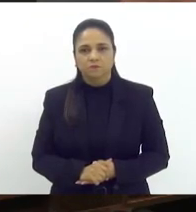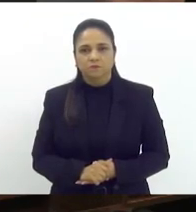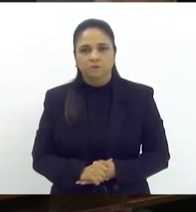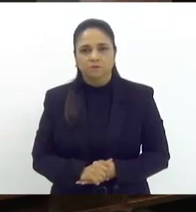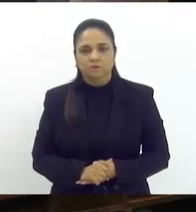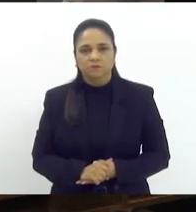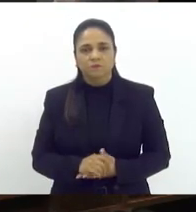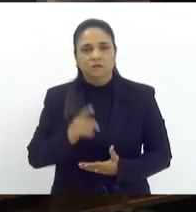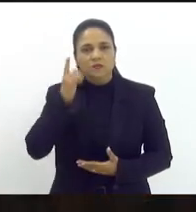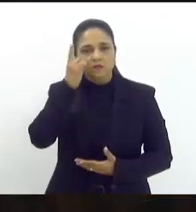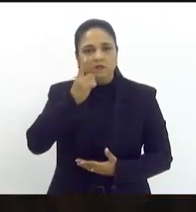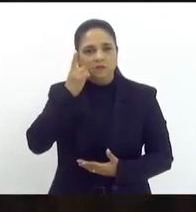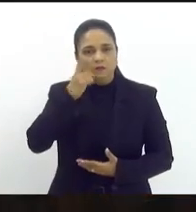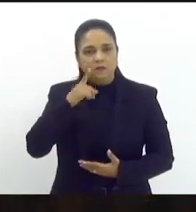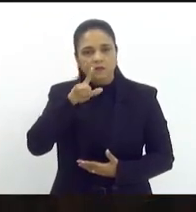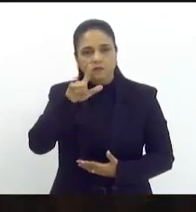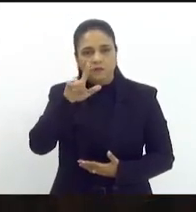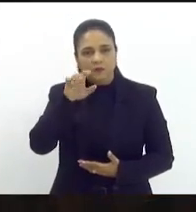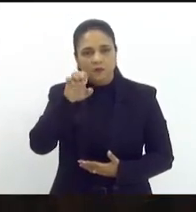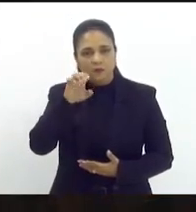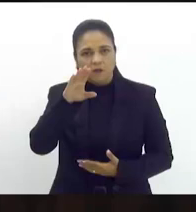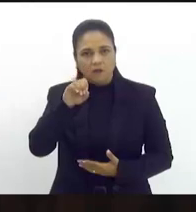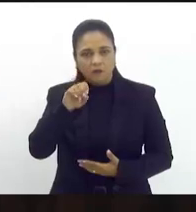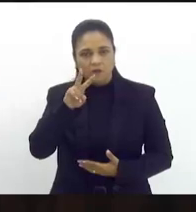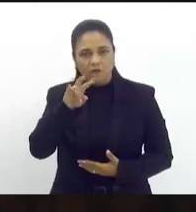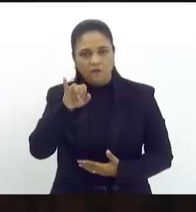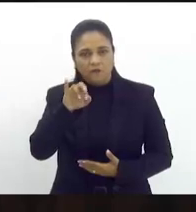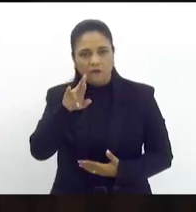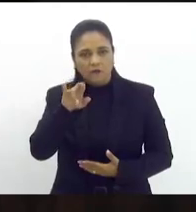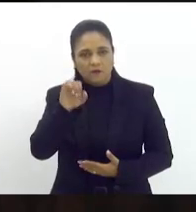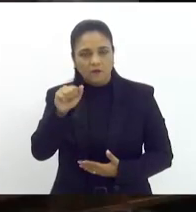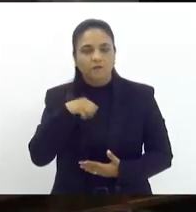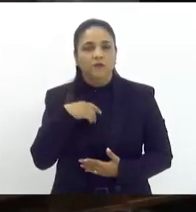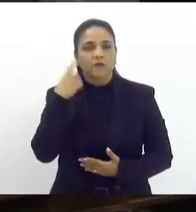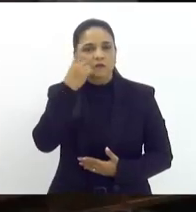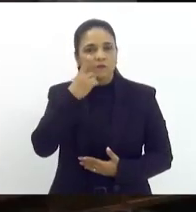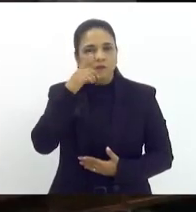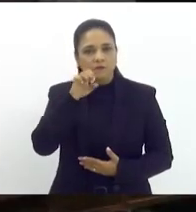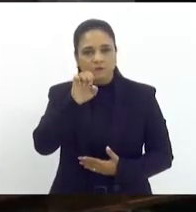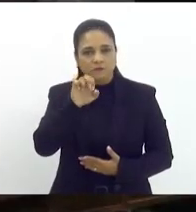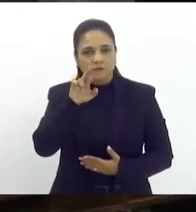Deputado Leo Vieira por favor Deputado Dr Serginho por favor